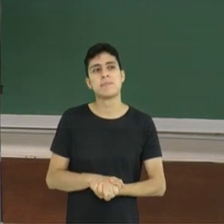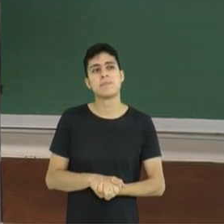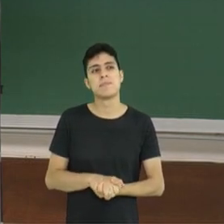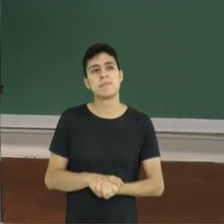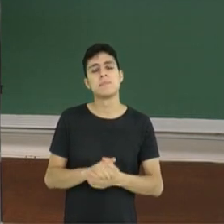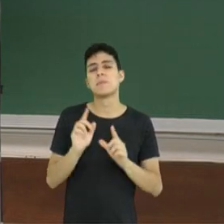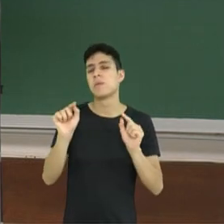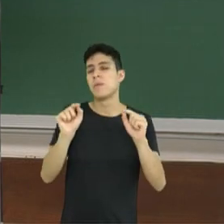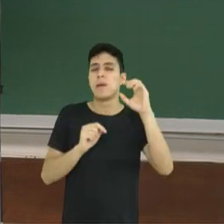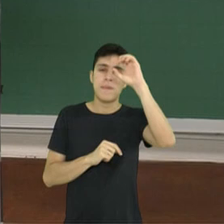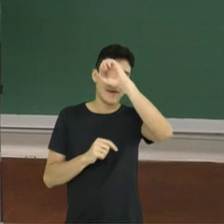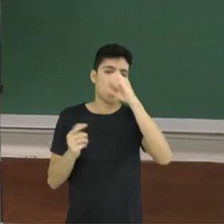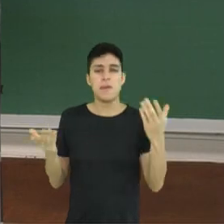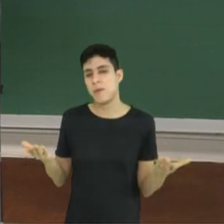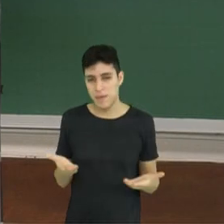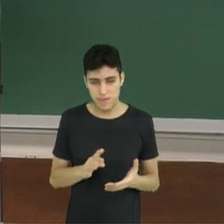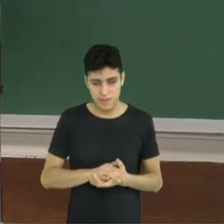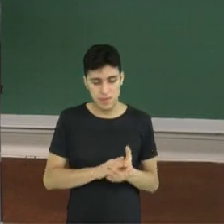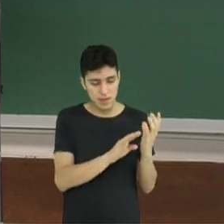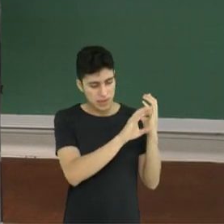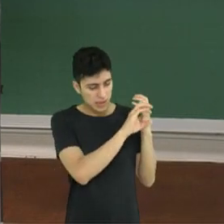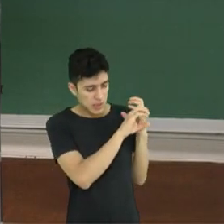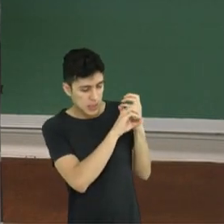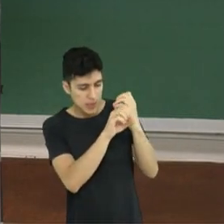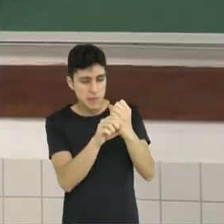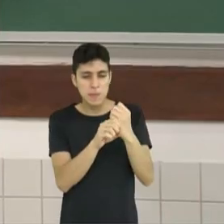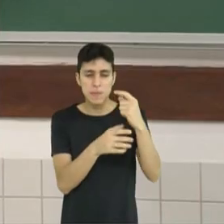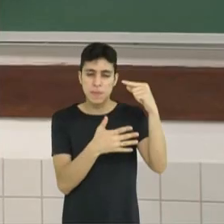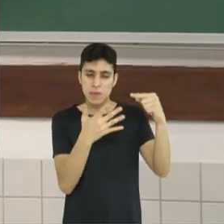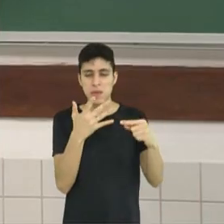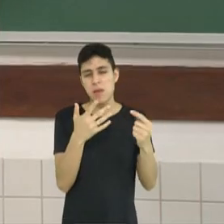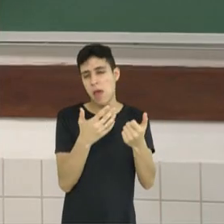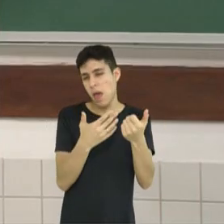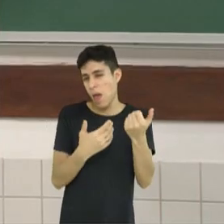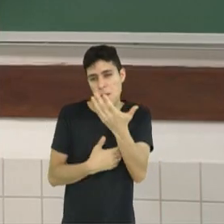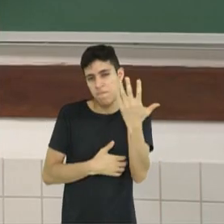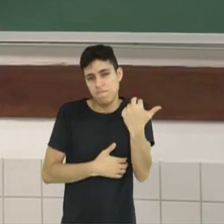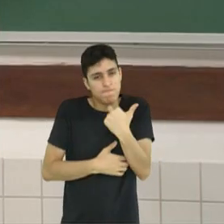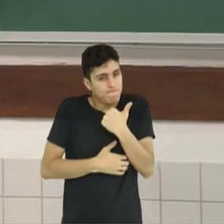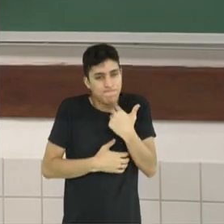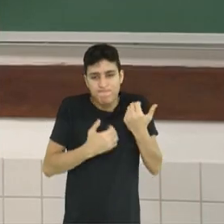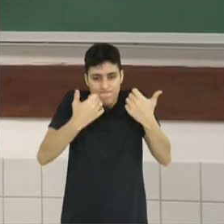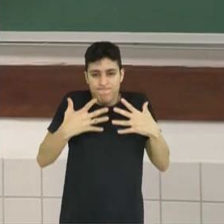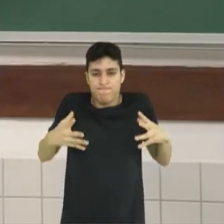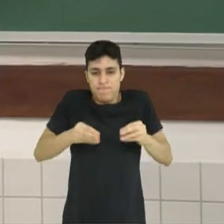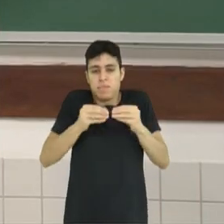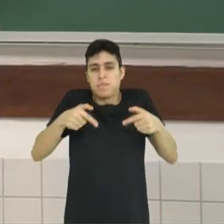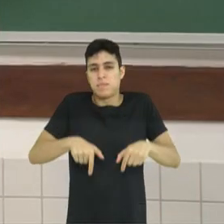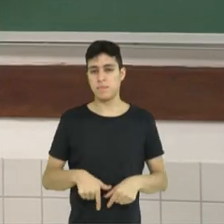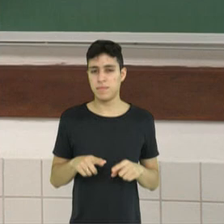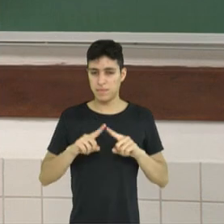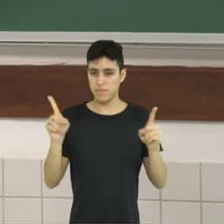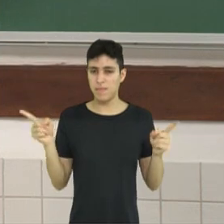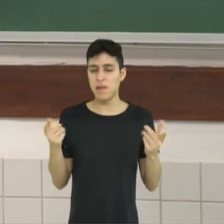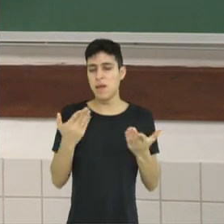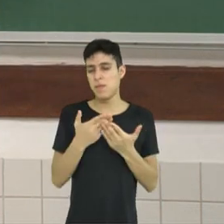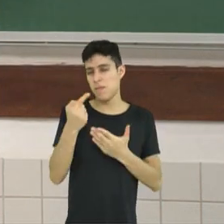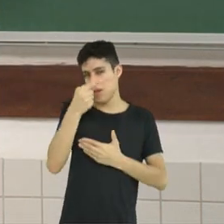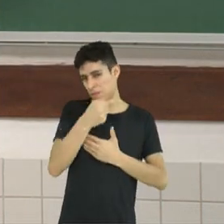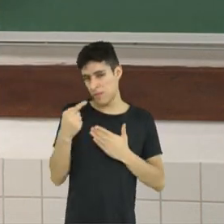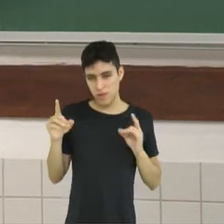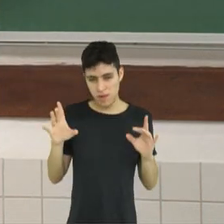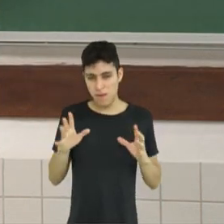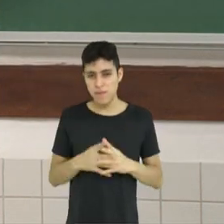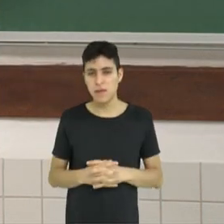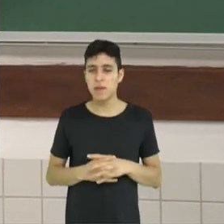que aprendemos hoje recapitulamos alguma coisa deixamos muitas coisas ainda para buscar não temos tempo para isso uma linha por